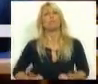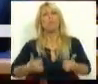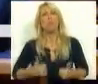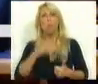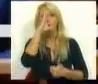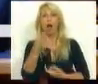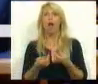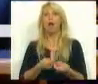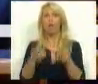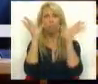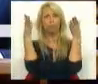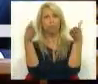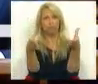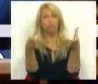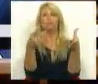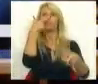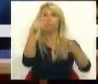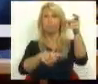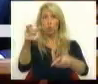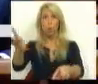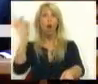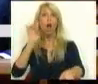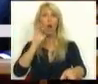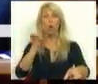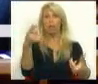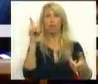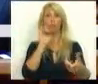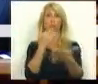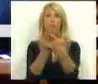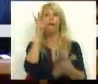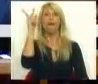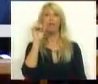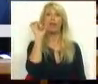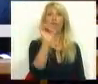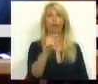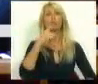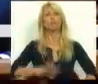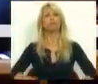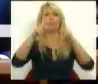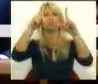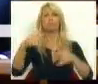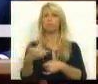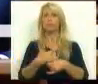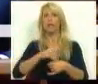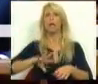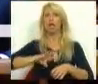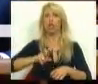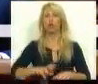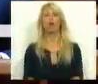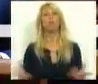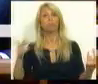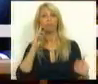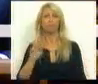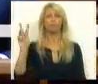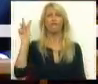centrada nas pessoas, na qualificação das suas vidas e no desenvolvimento regional. A vitória foi o reconhecimento